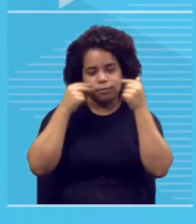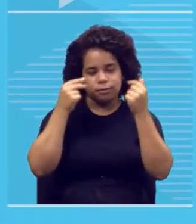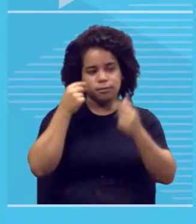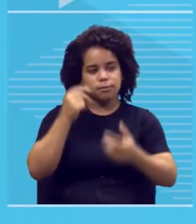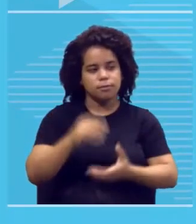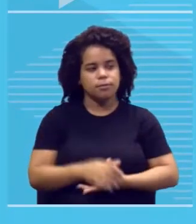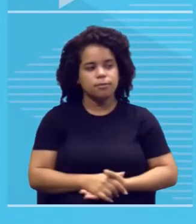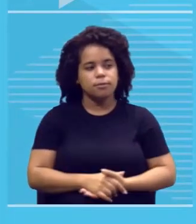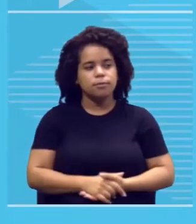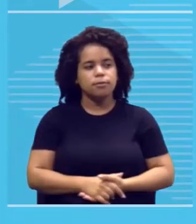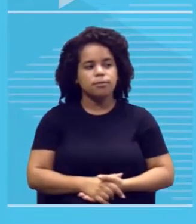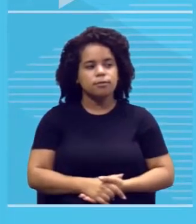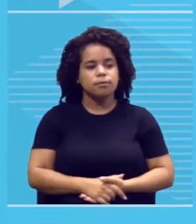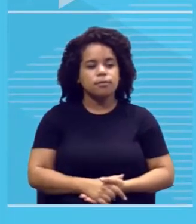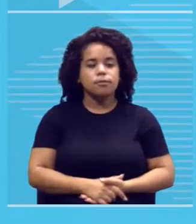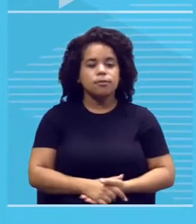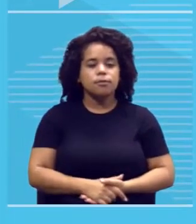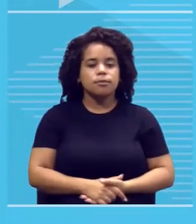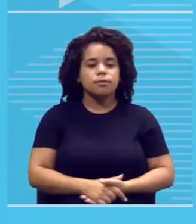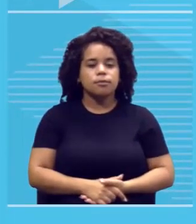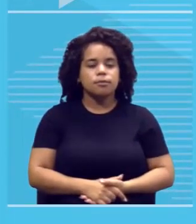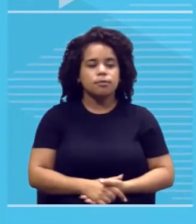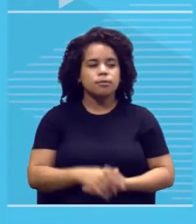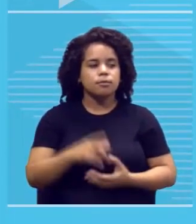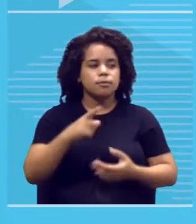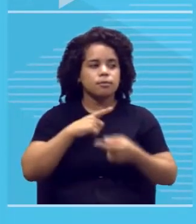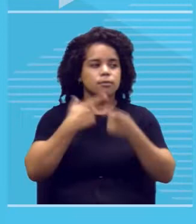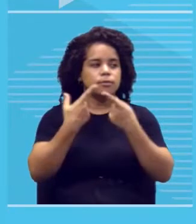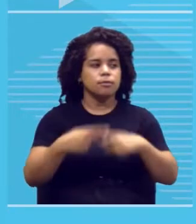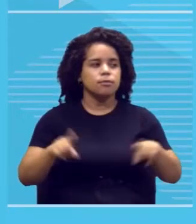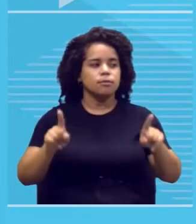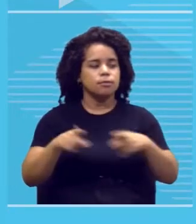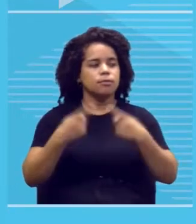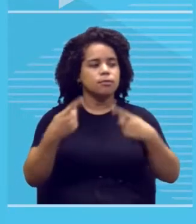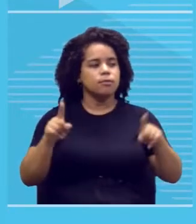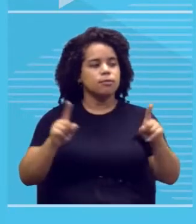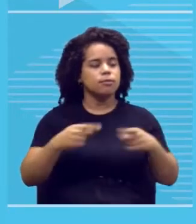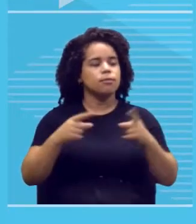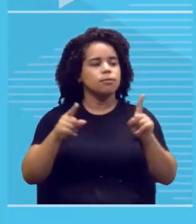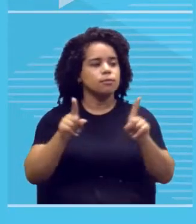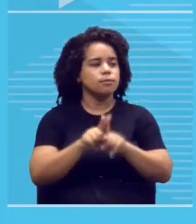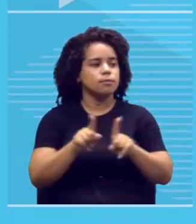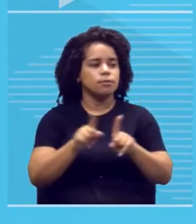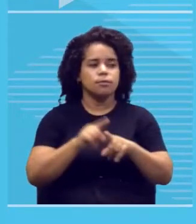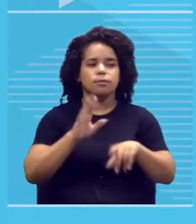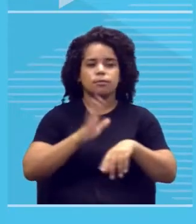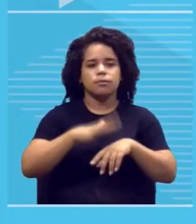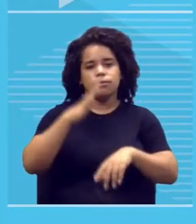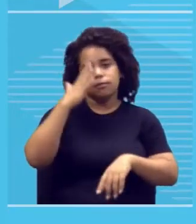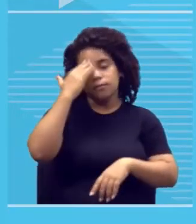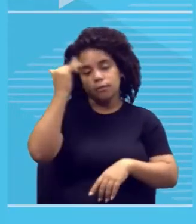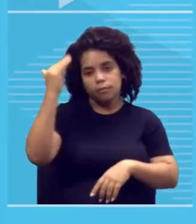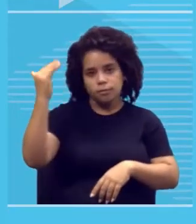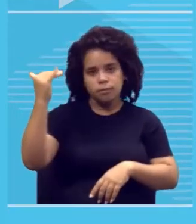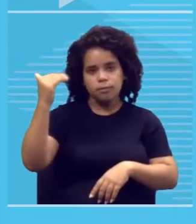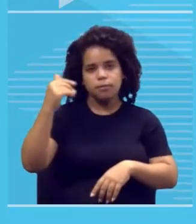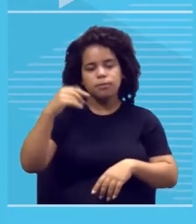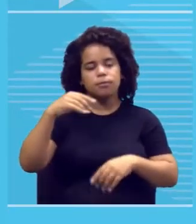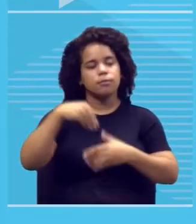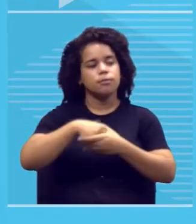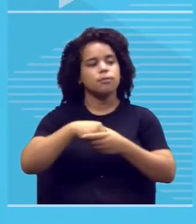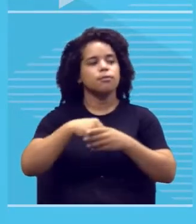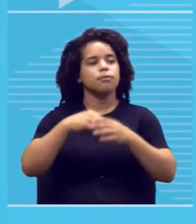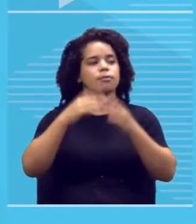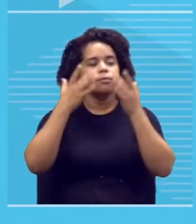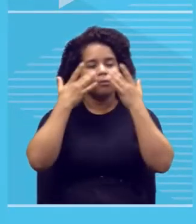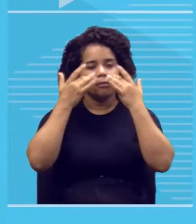colocados assim quietos e tem aquela música Uma das músicas mais famosas do teatro norte-americano